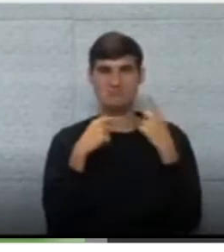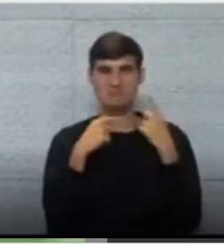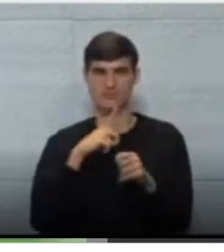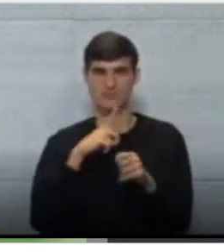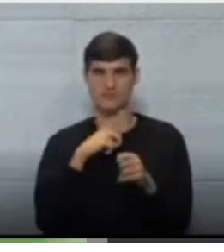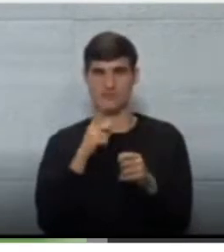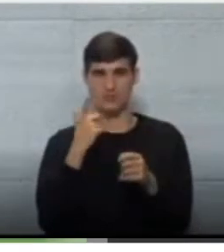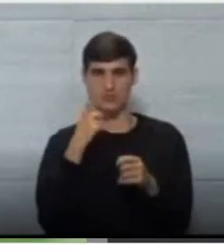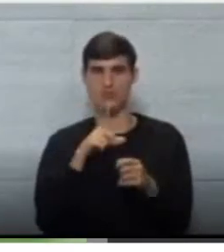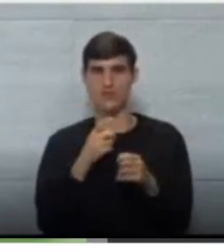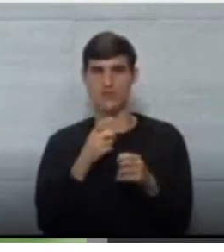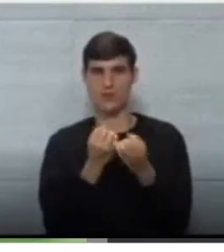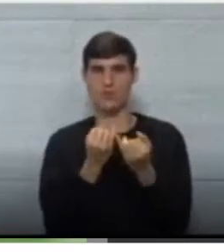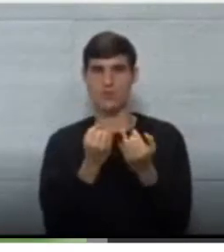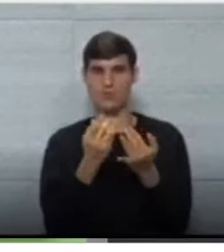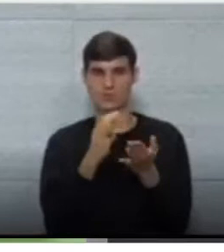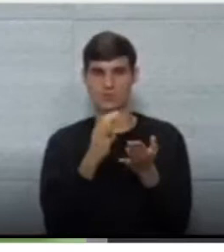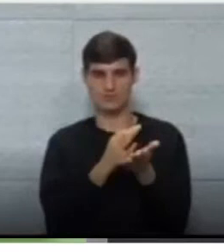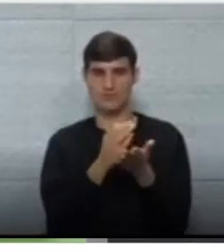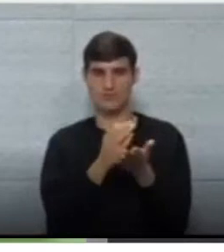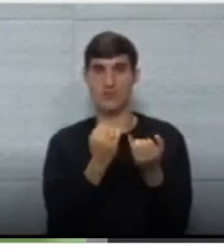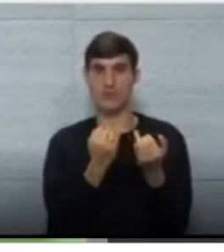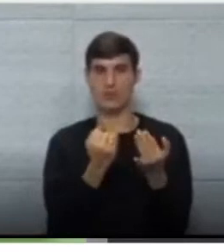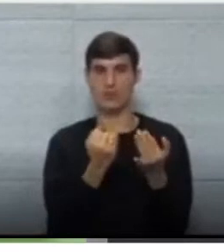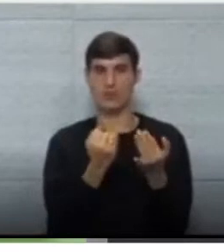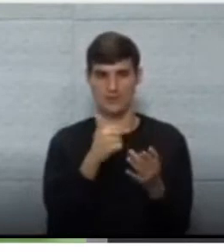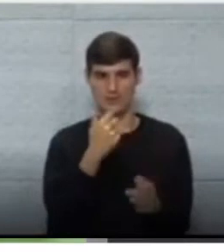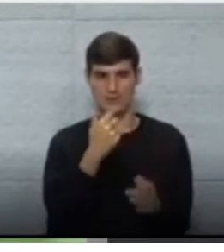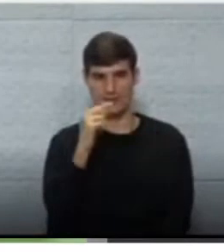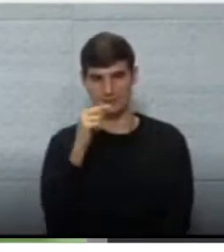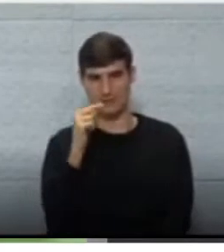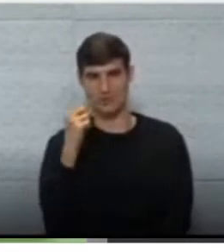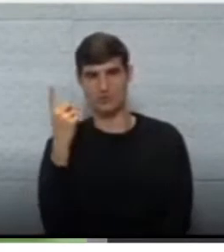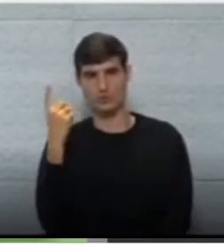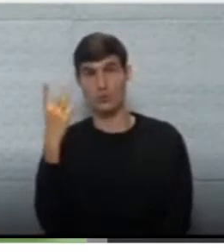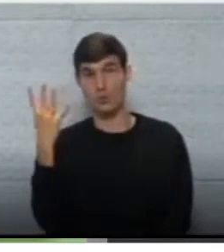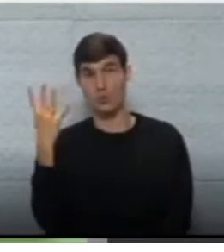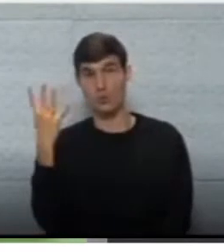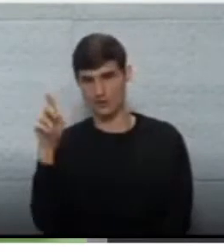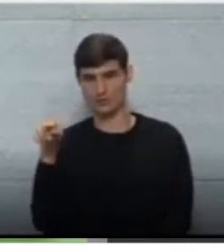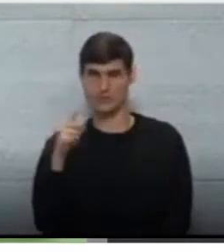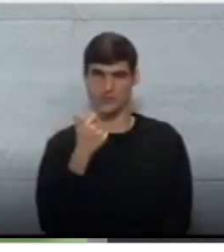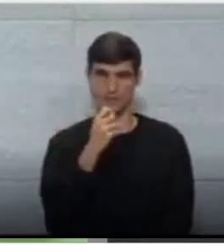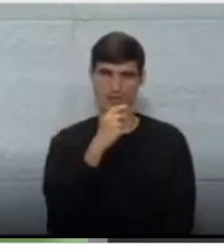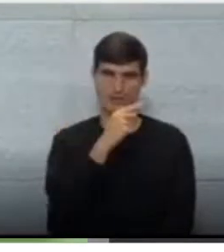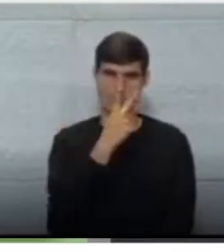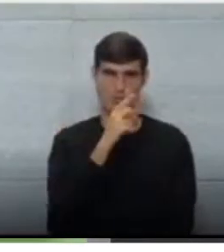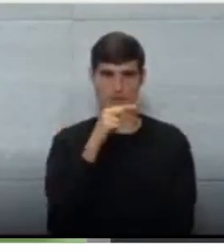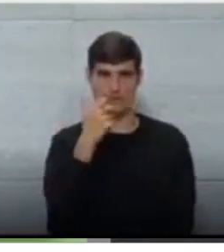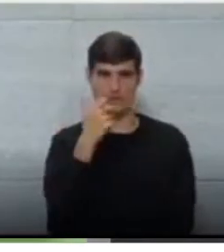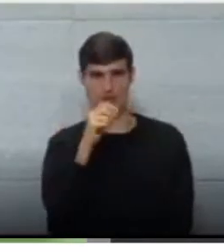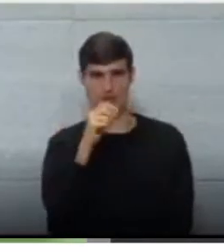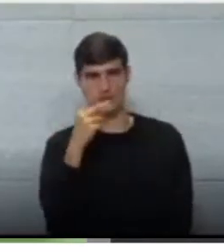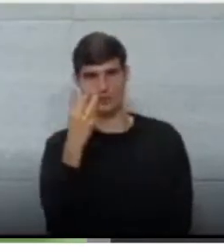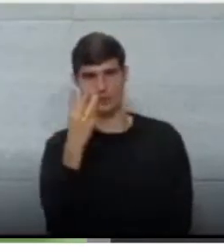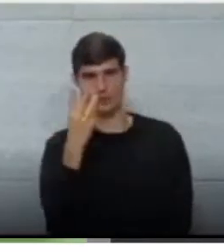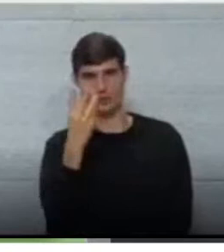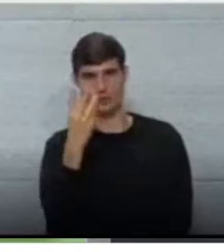de concentração de micro-organismos. Em 10 a menos 3, 2 e 10 a menos 3, geralmente a gente já consegue contar o suficiente